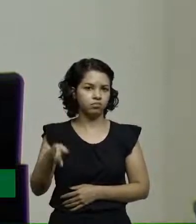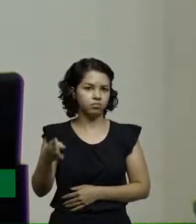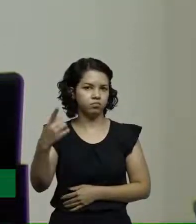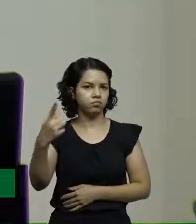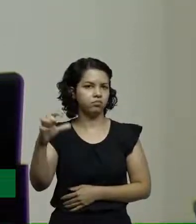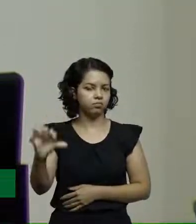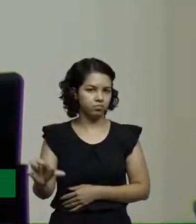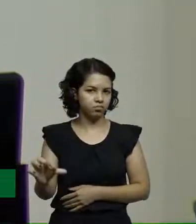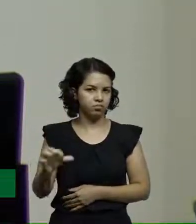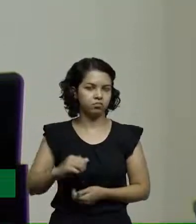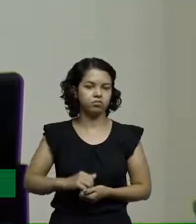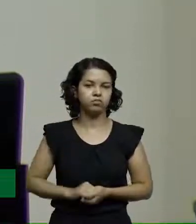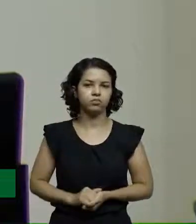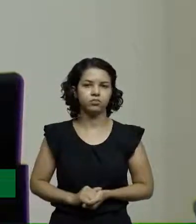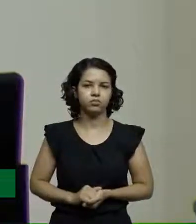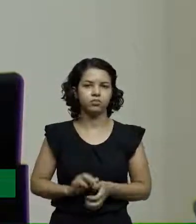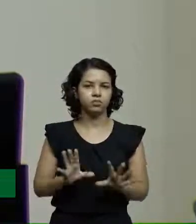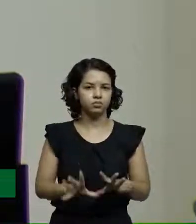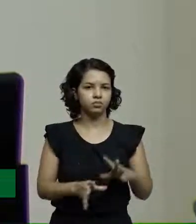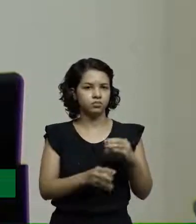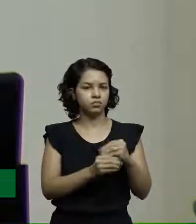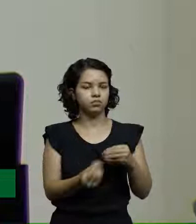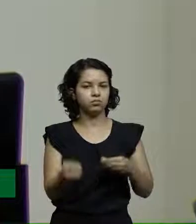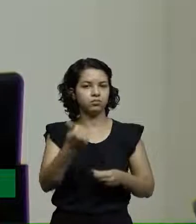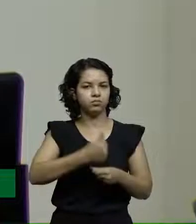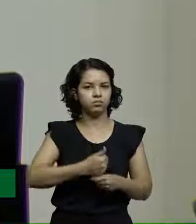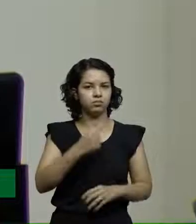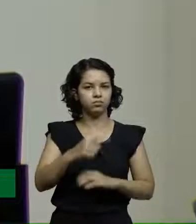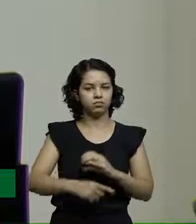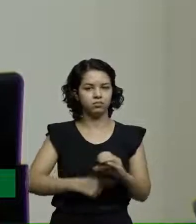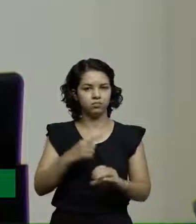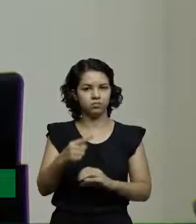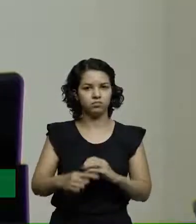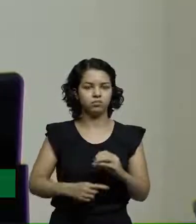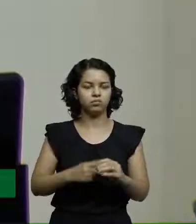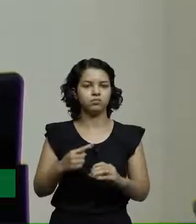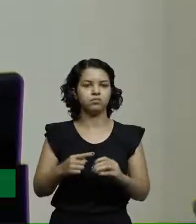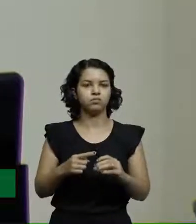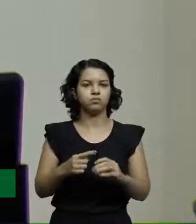247/2019, com emenda substitutiva global, e número